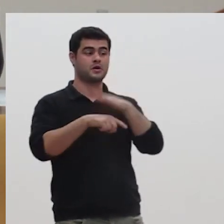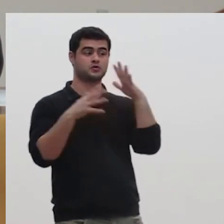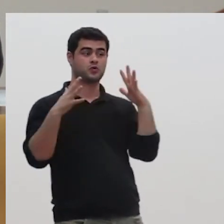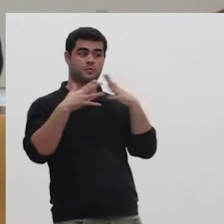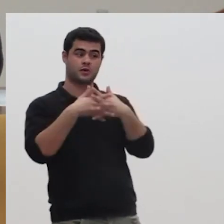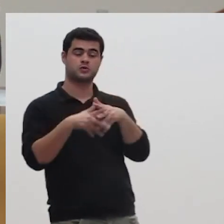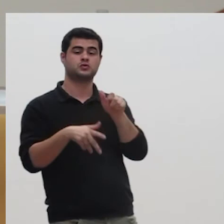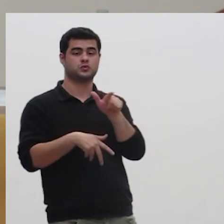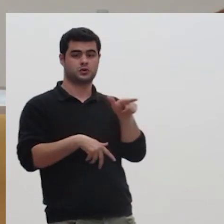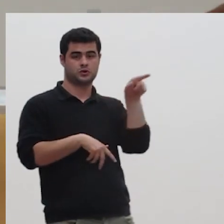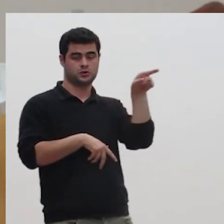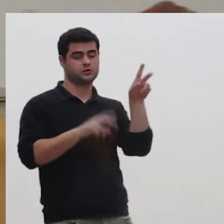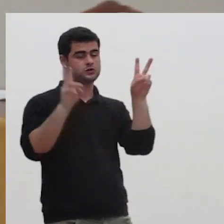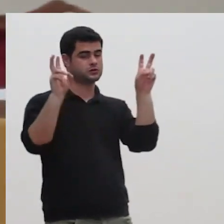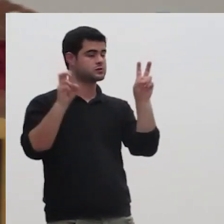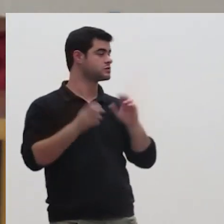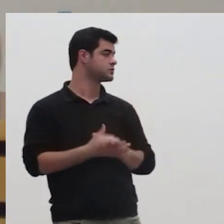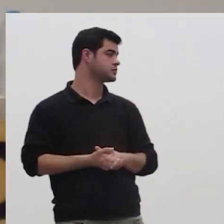isso e a gente tem que abordá-lo.